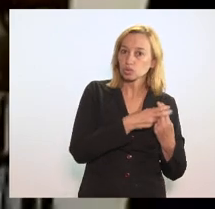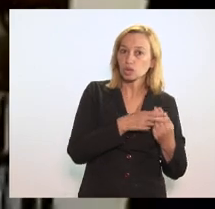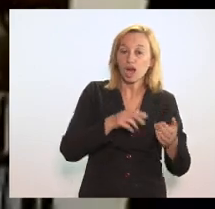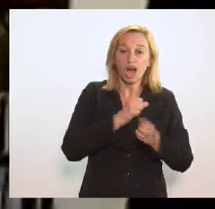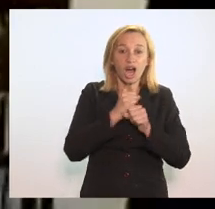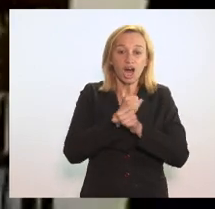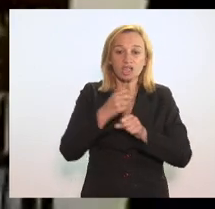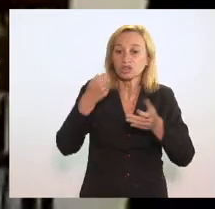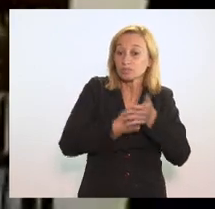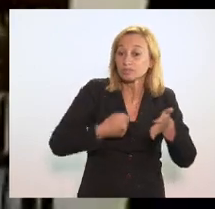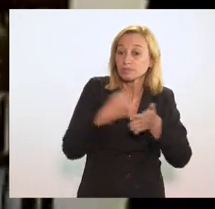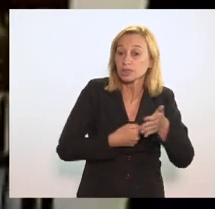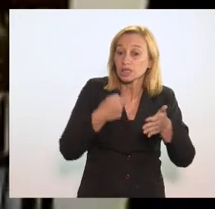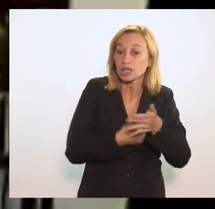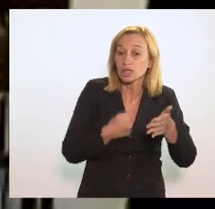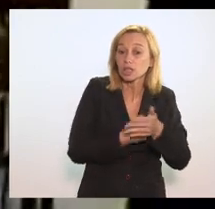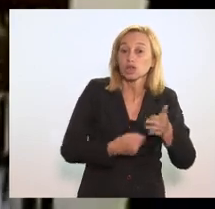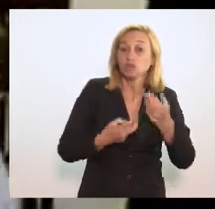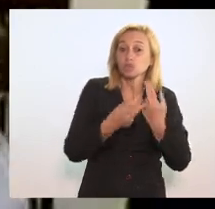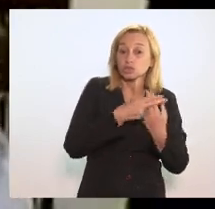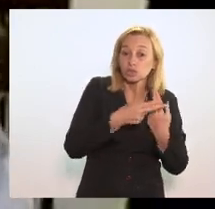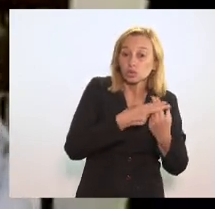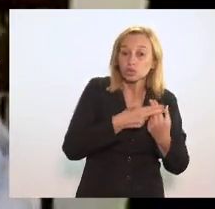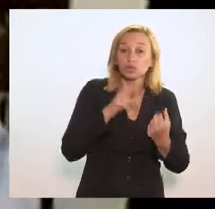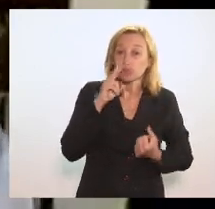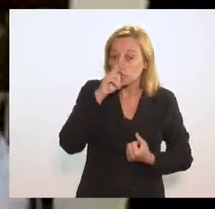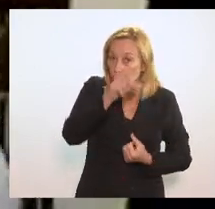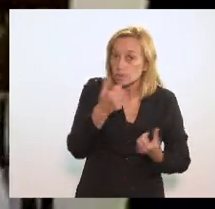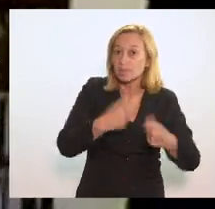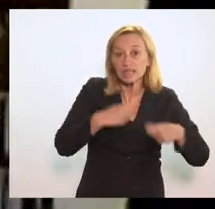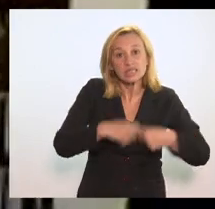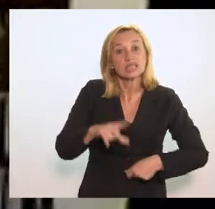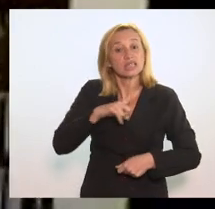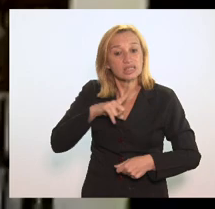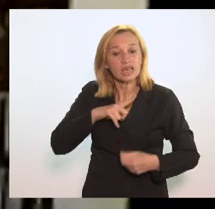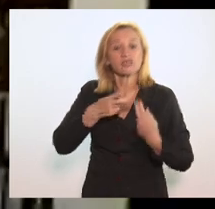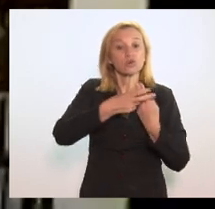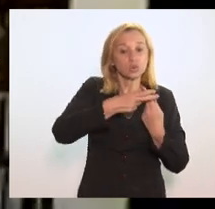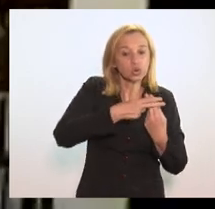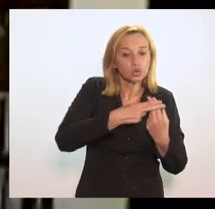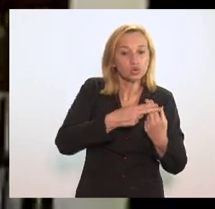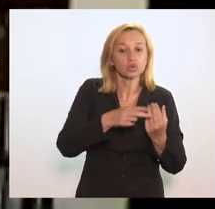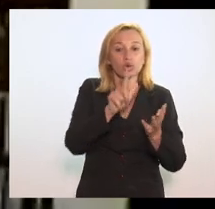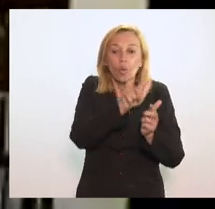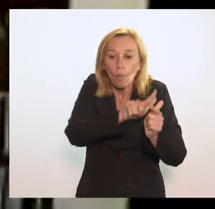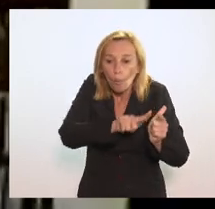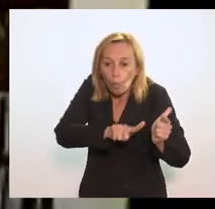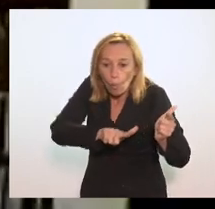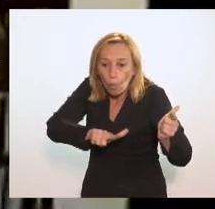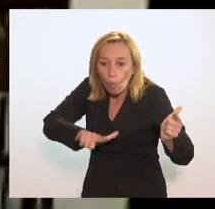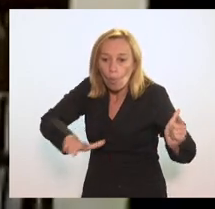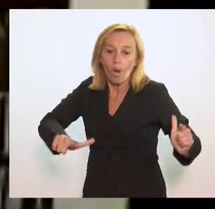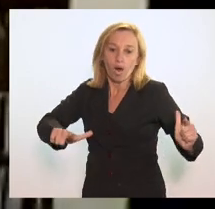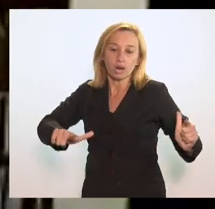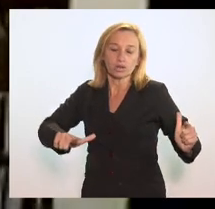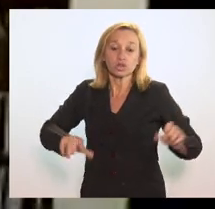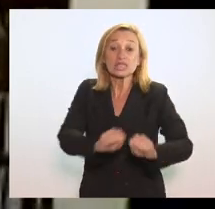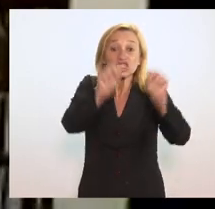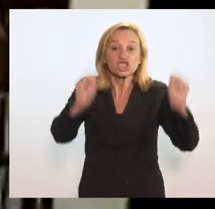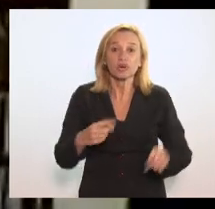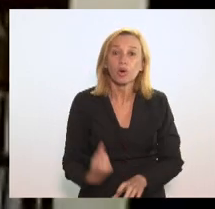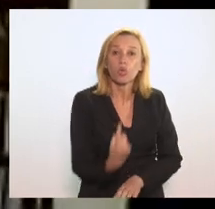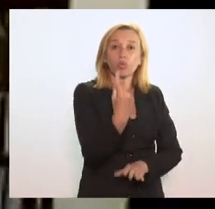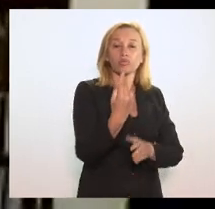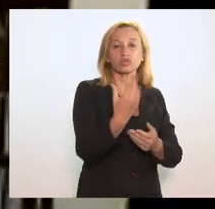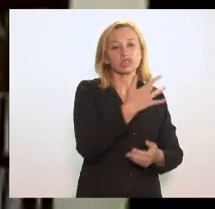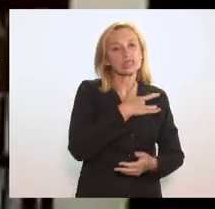brigando. O SUS tem que ser fortalecido e o SUS tem sido esvaziado, o Sistema Único de